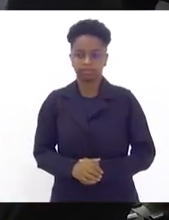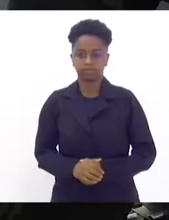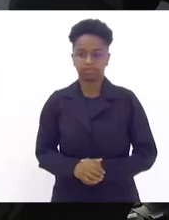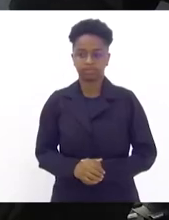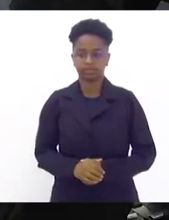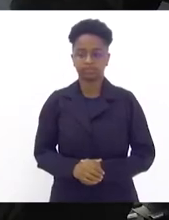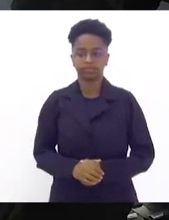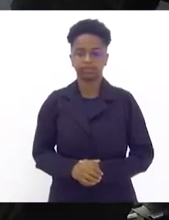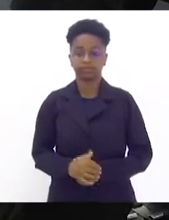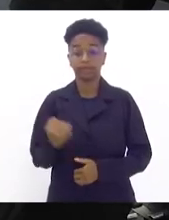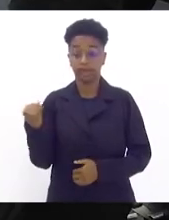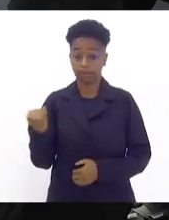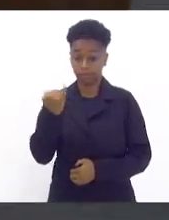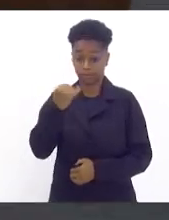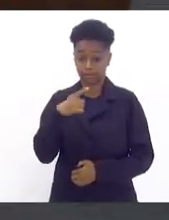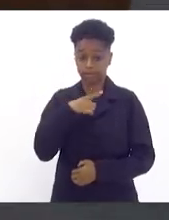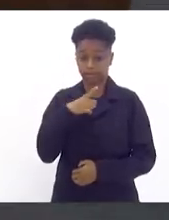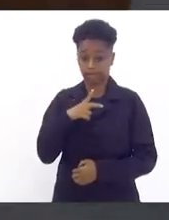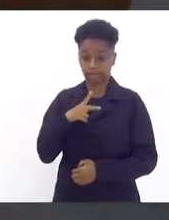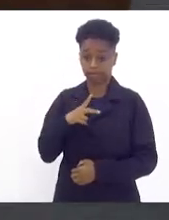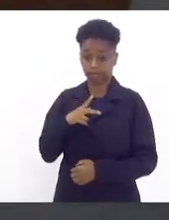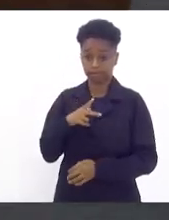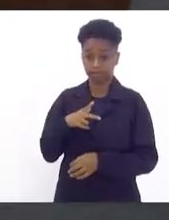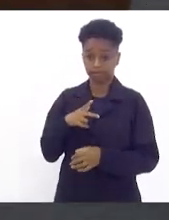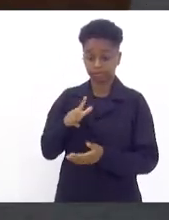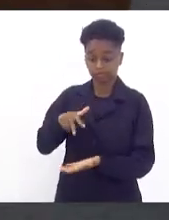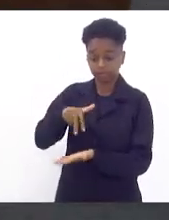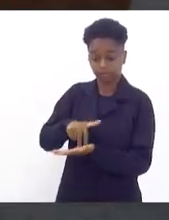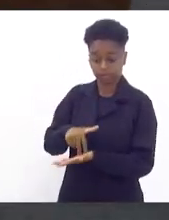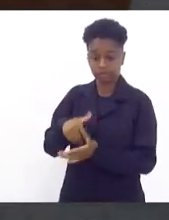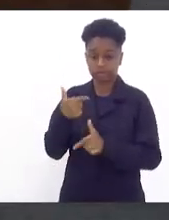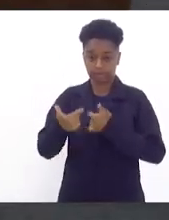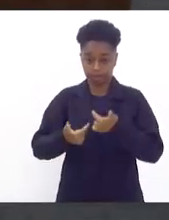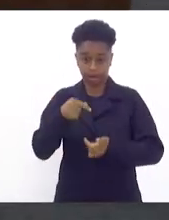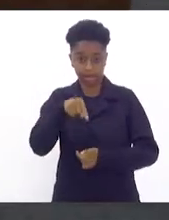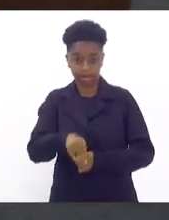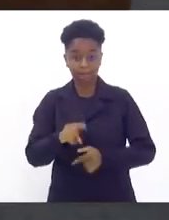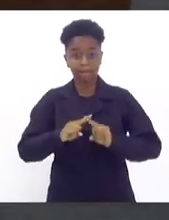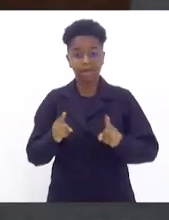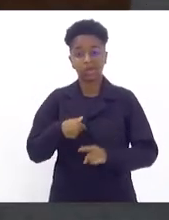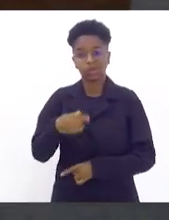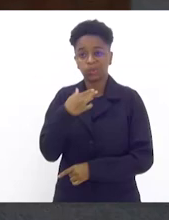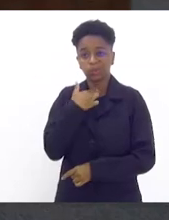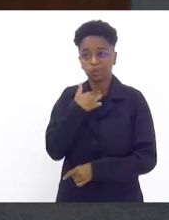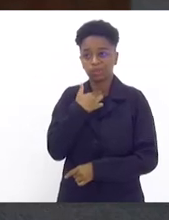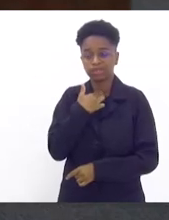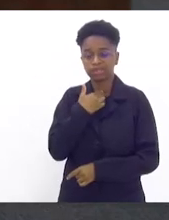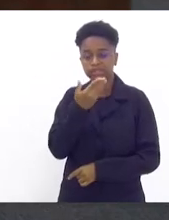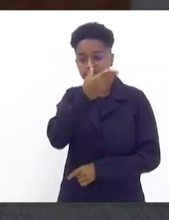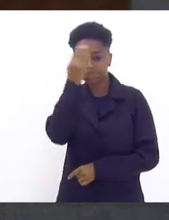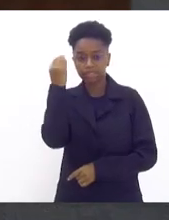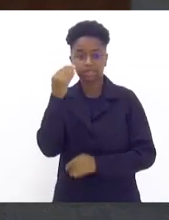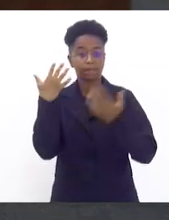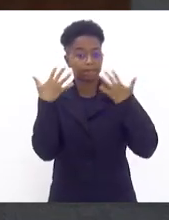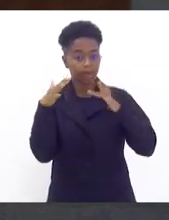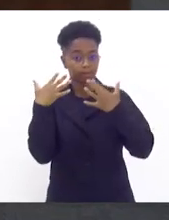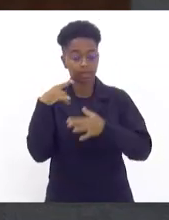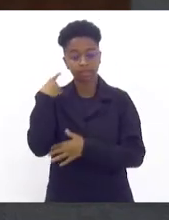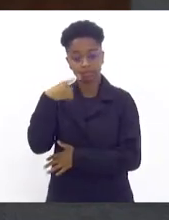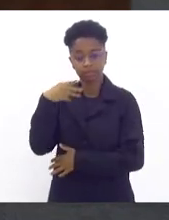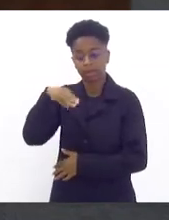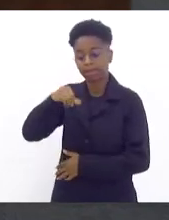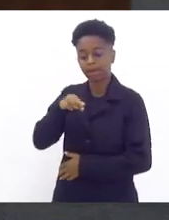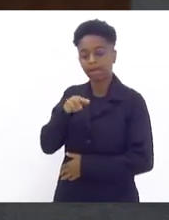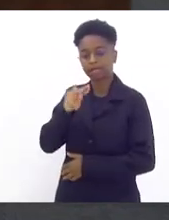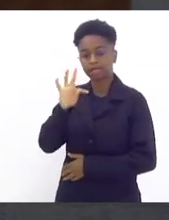Importante tê-la aí presidindo os trabalhos da casa, mas eu não poderia me furtar de parabenizar a deputada Marta Rocha pela